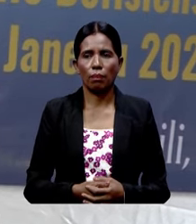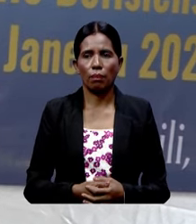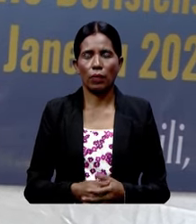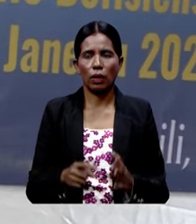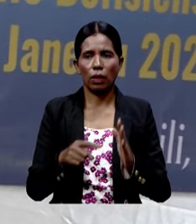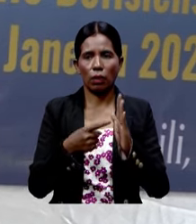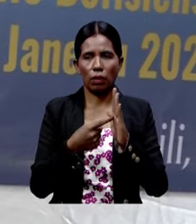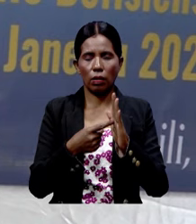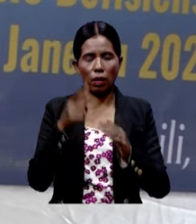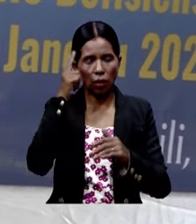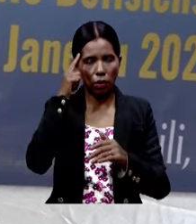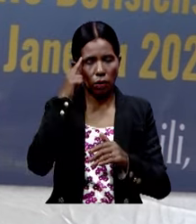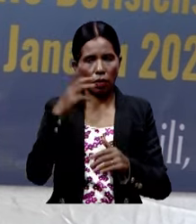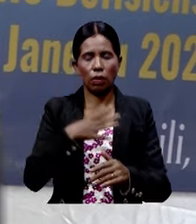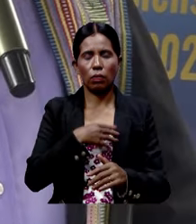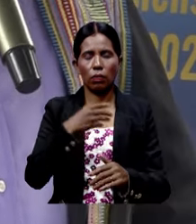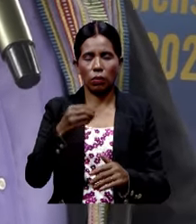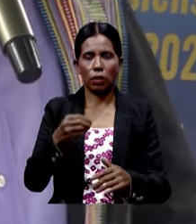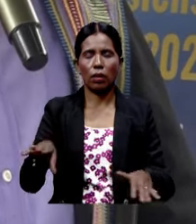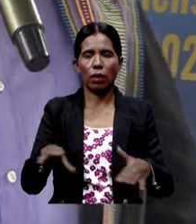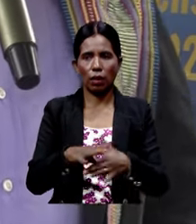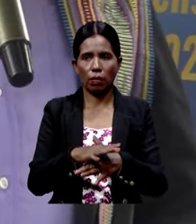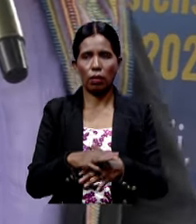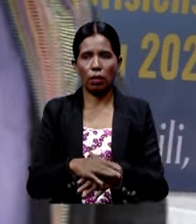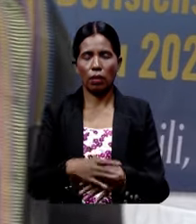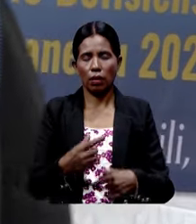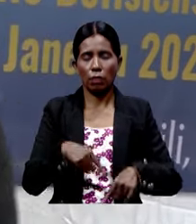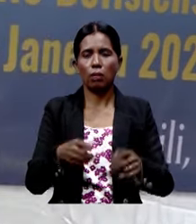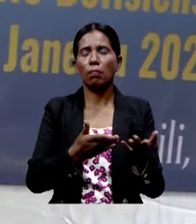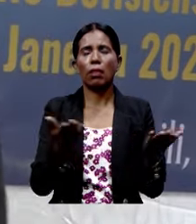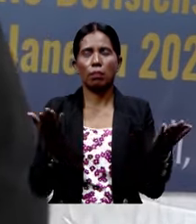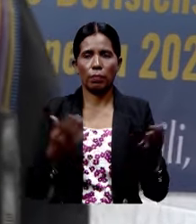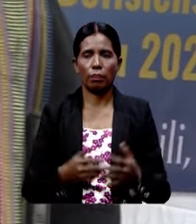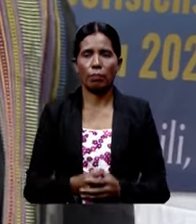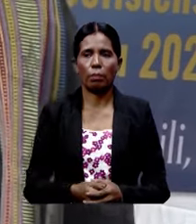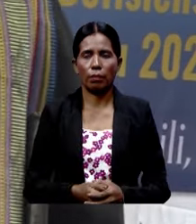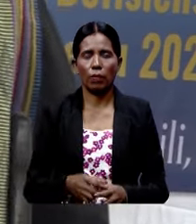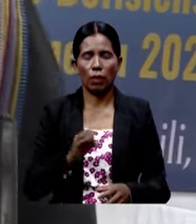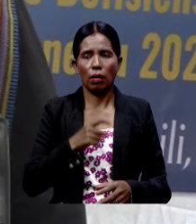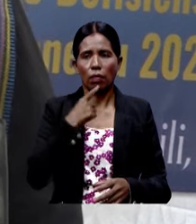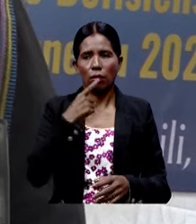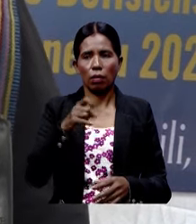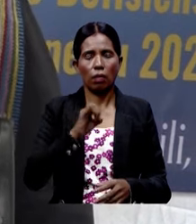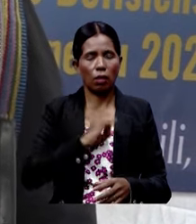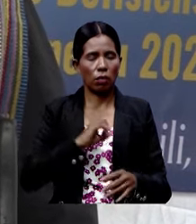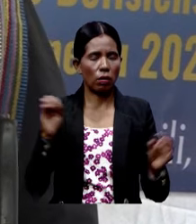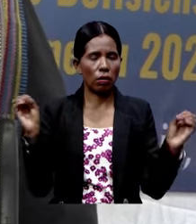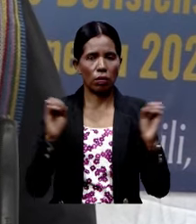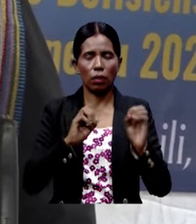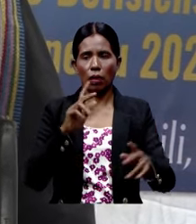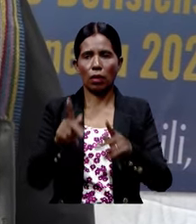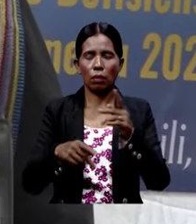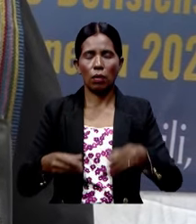começa a noinida tu gosta malo. E me atubane be. How de hangona, how la coi ema